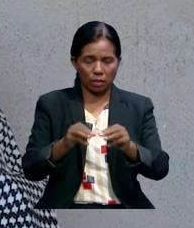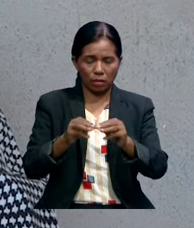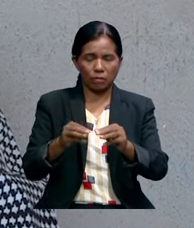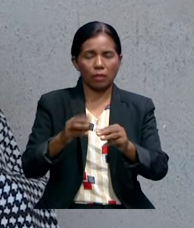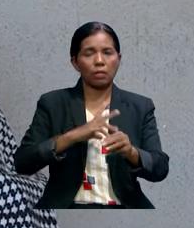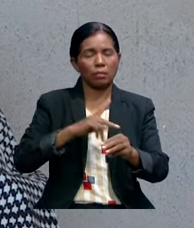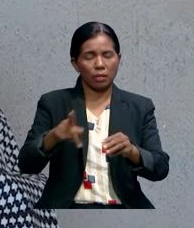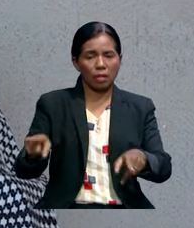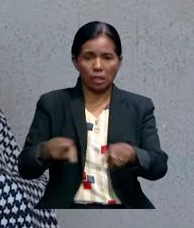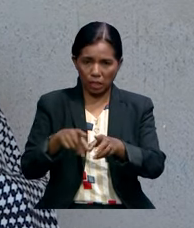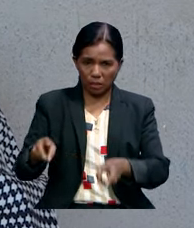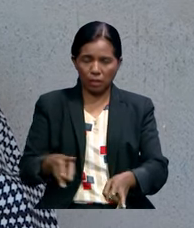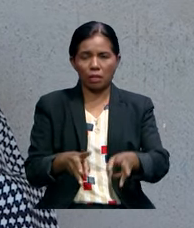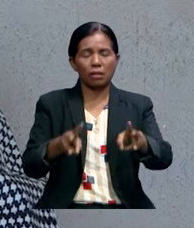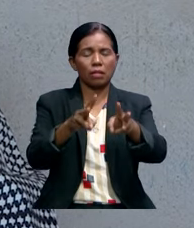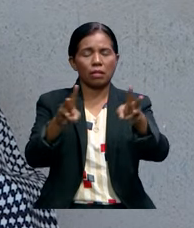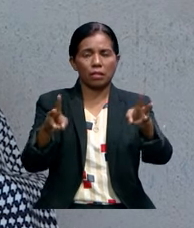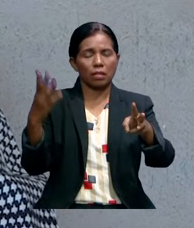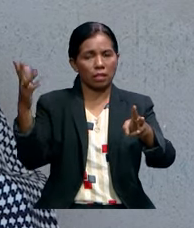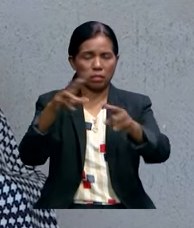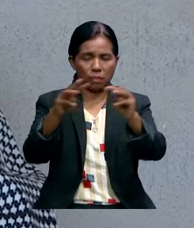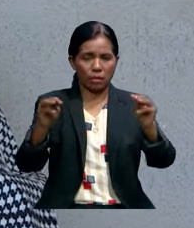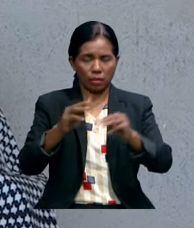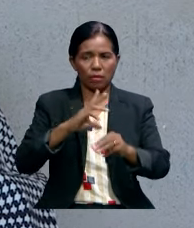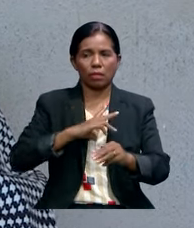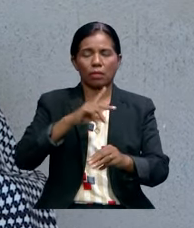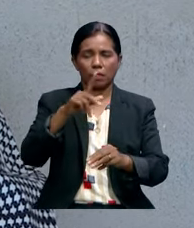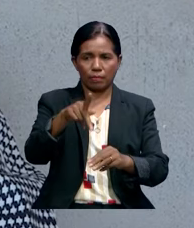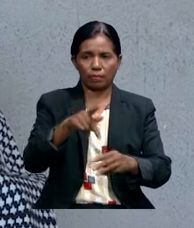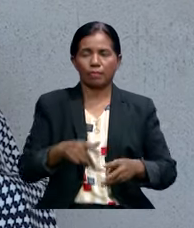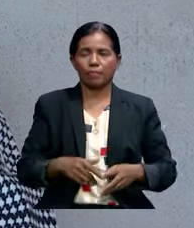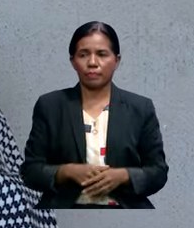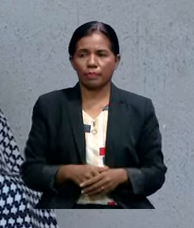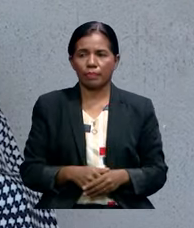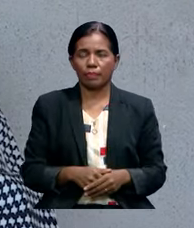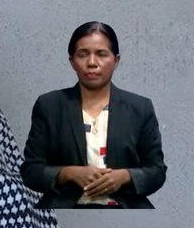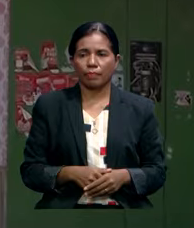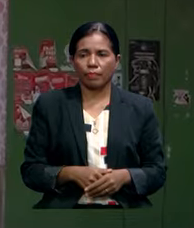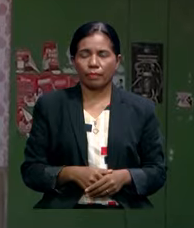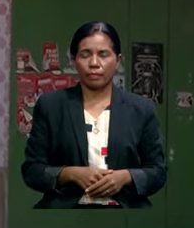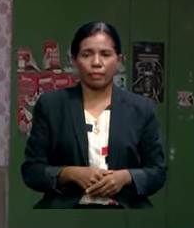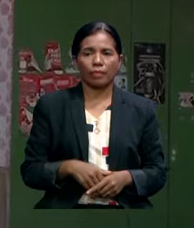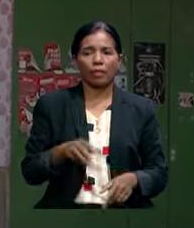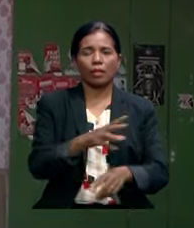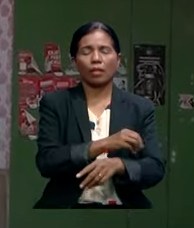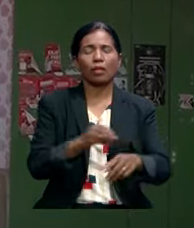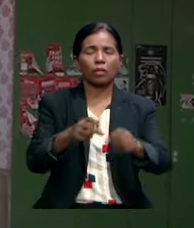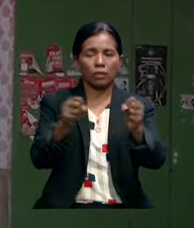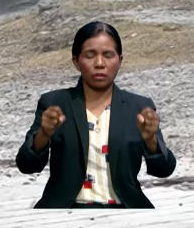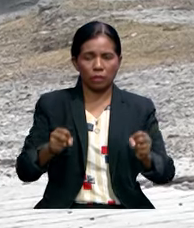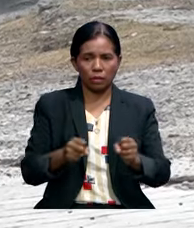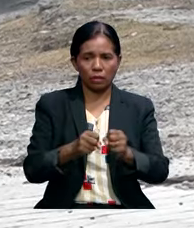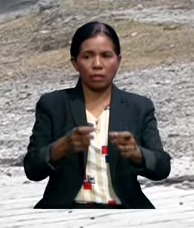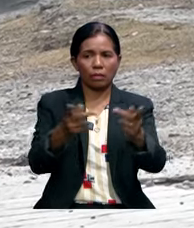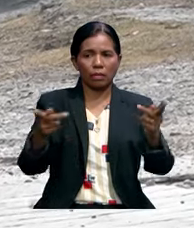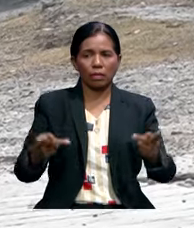nacional no estrada municipal sira a autoridade municipal Lautém. Nunemos habitantes su comejara posto